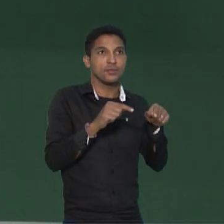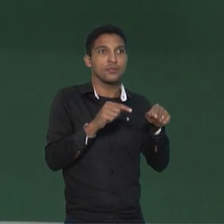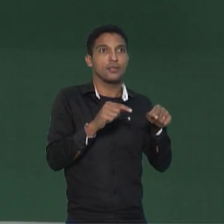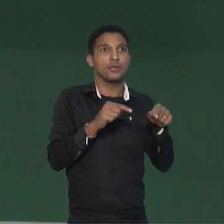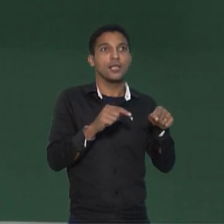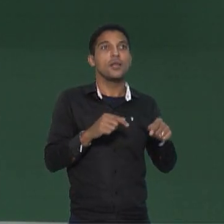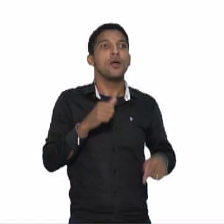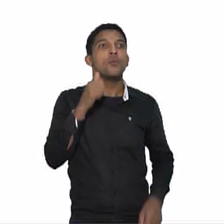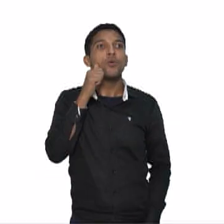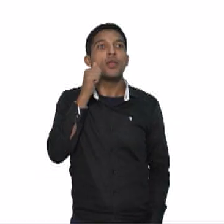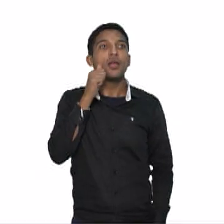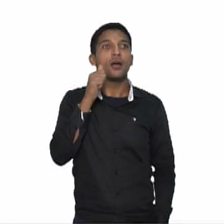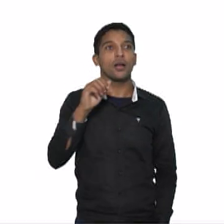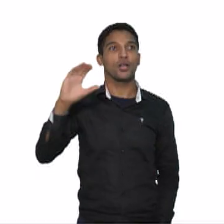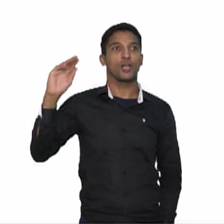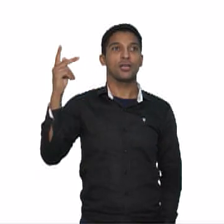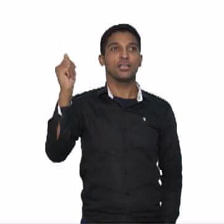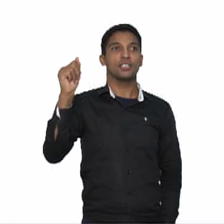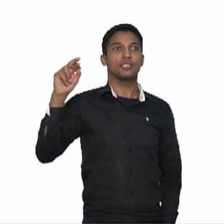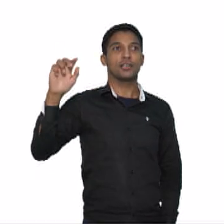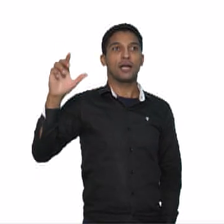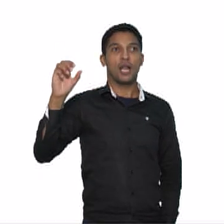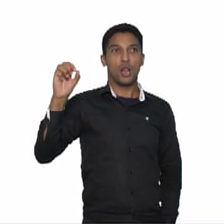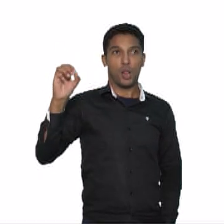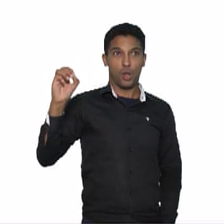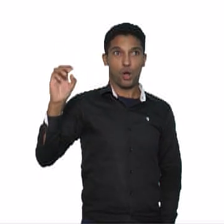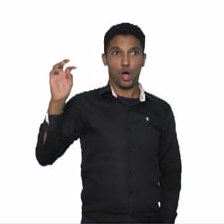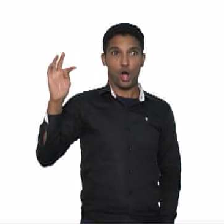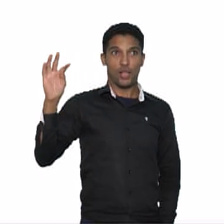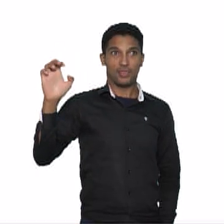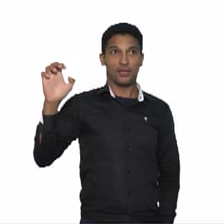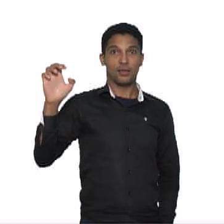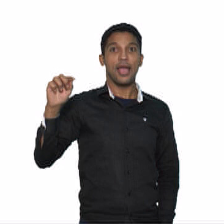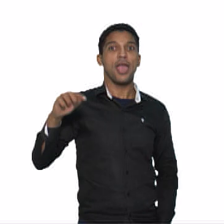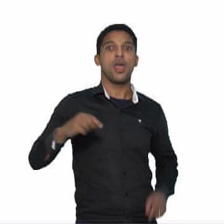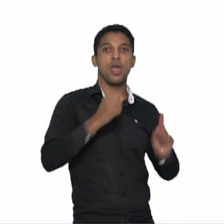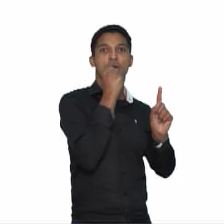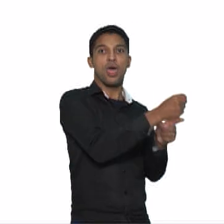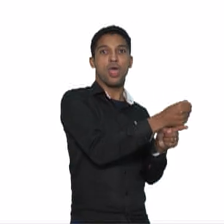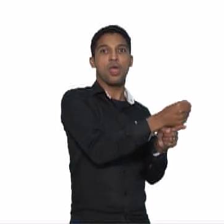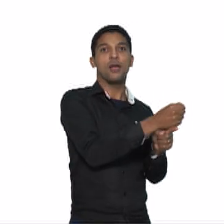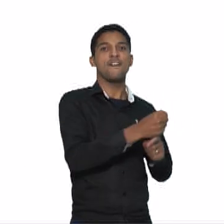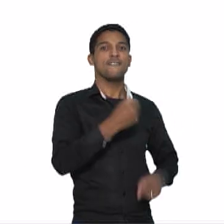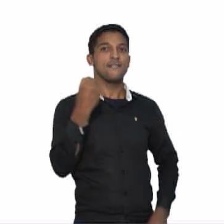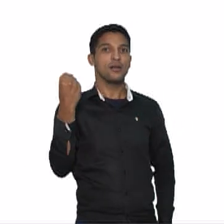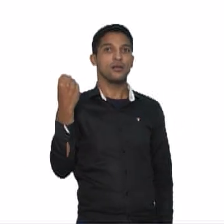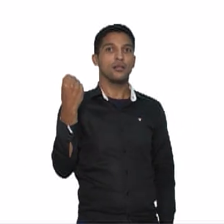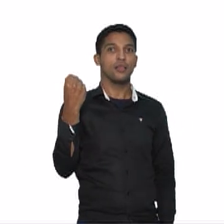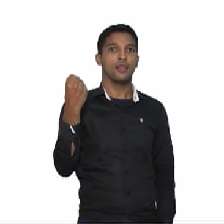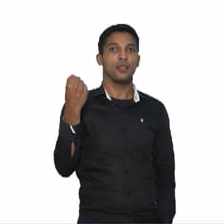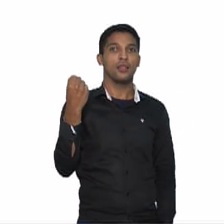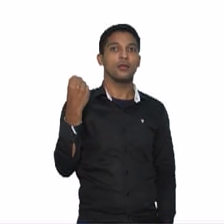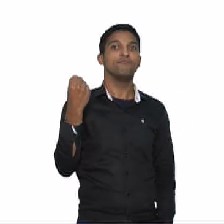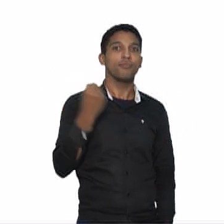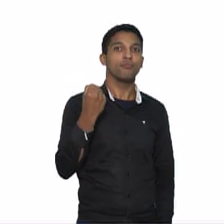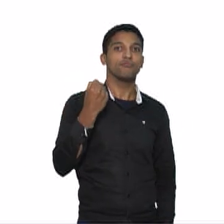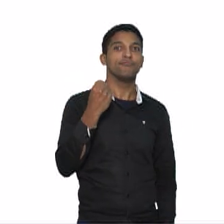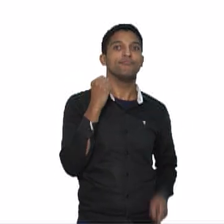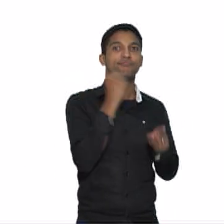moça chamava-se Charlotte Corday, né, ela foi a grande assassina dele. Foi lá e pegou e esfaqueou, deu um monte de facada